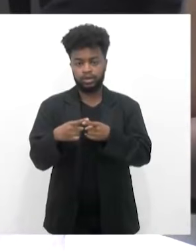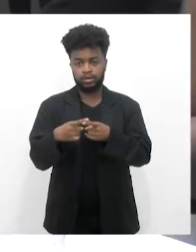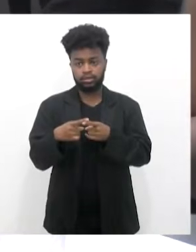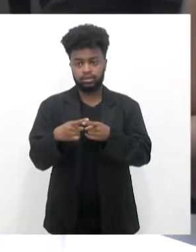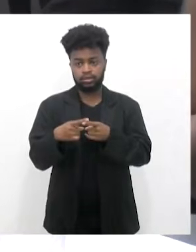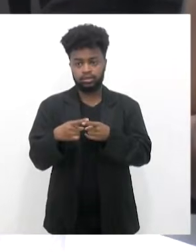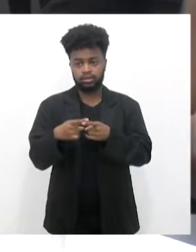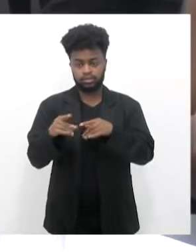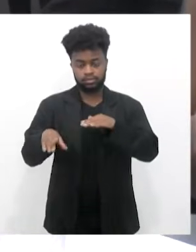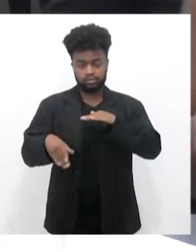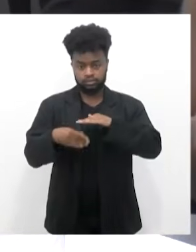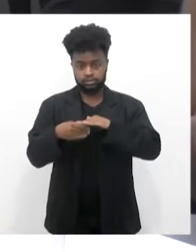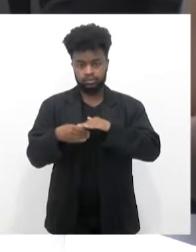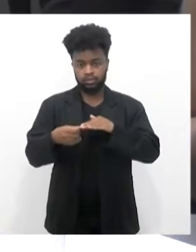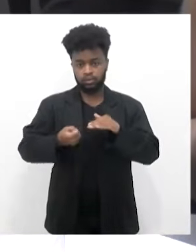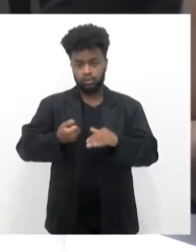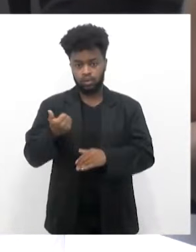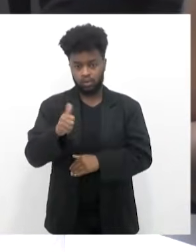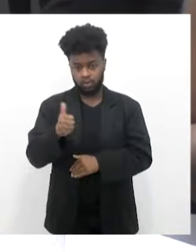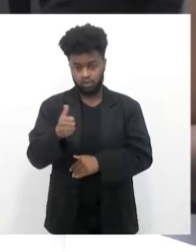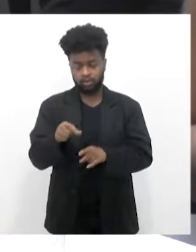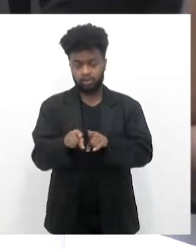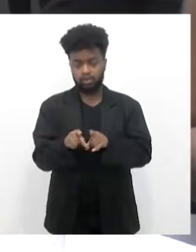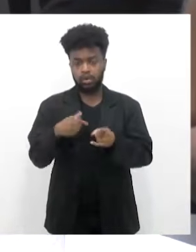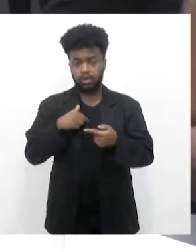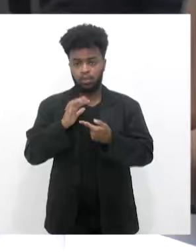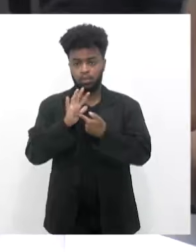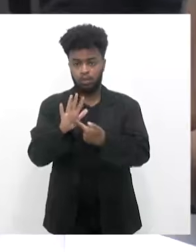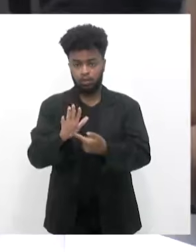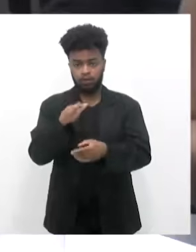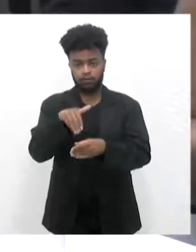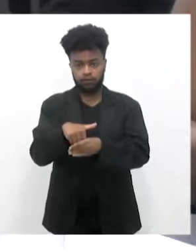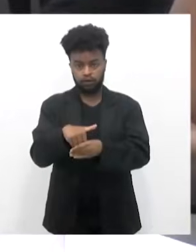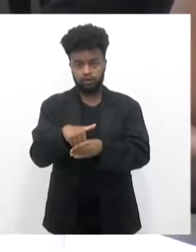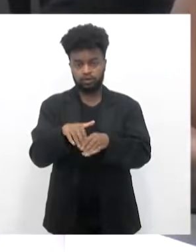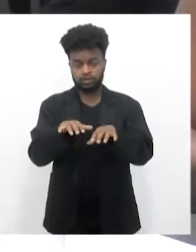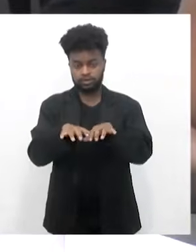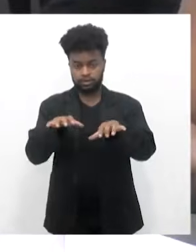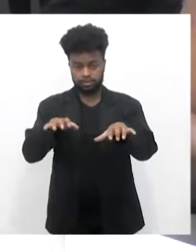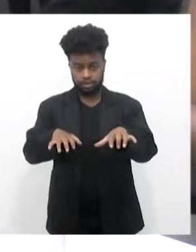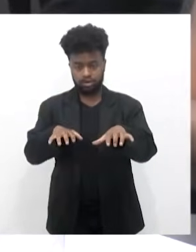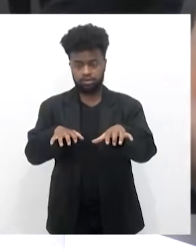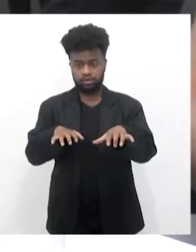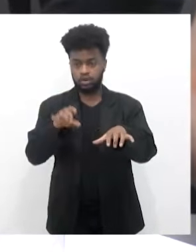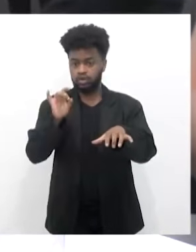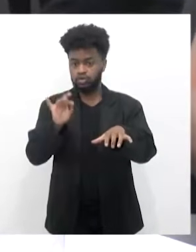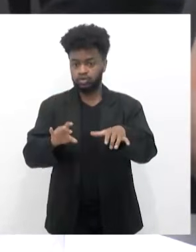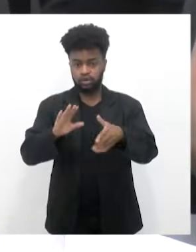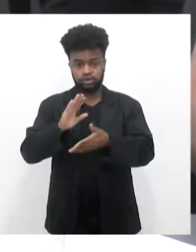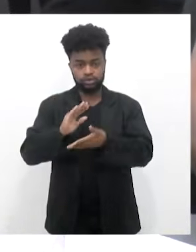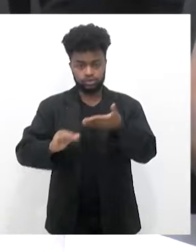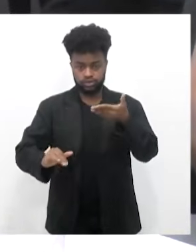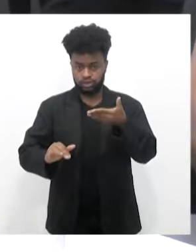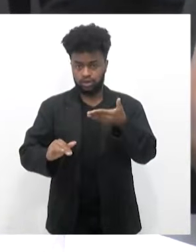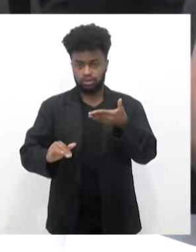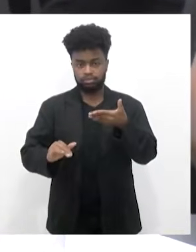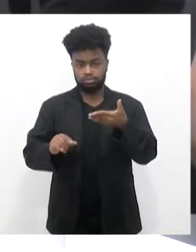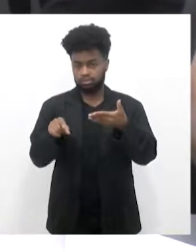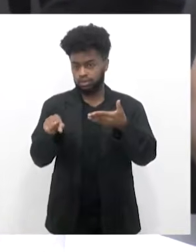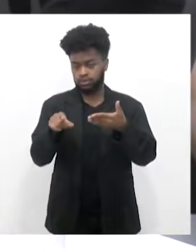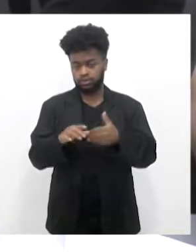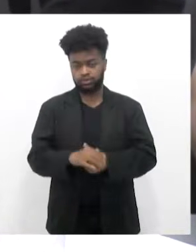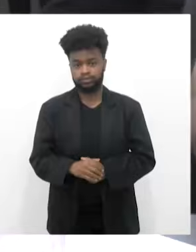substitutiva 11, e vou apresentar aqui o voto separado, somente citando esse caso